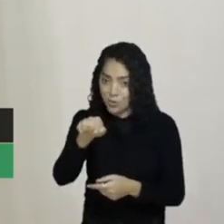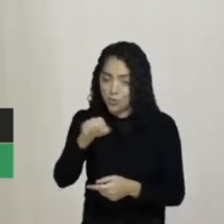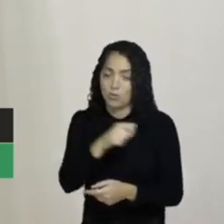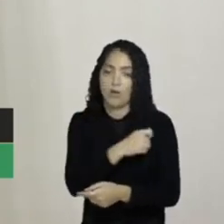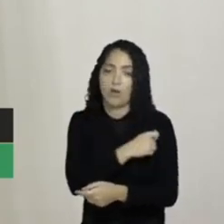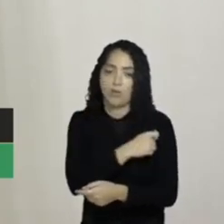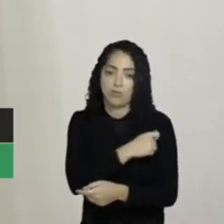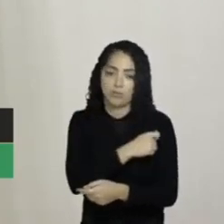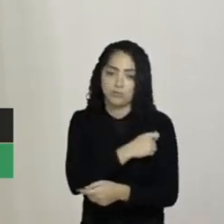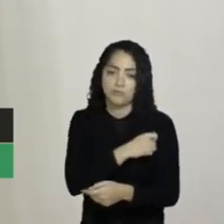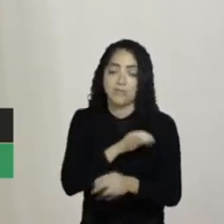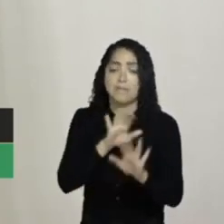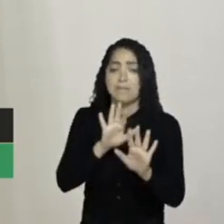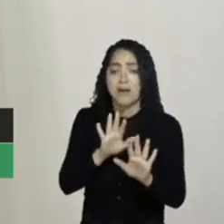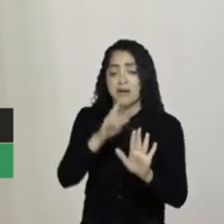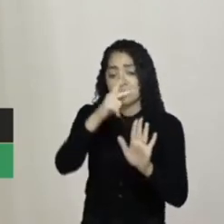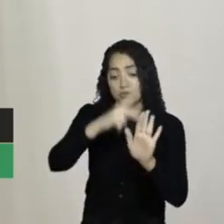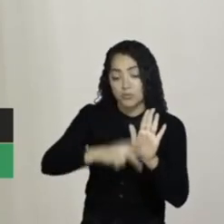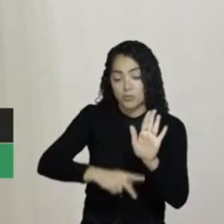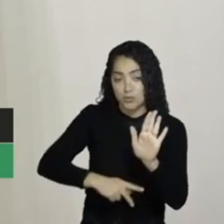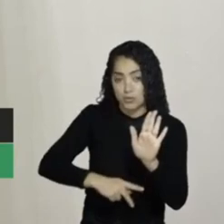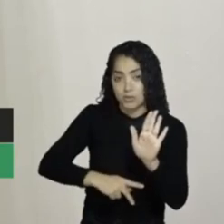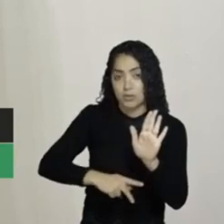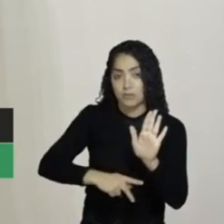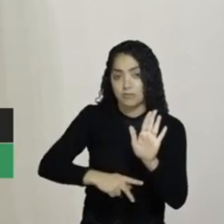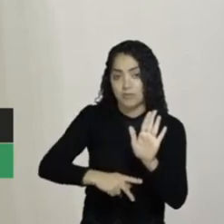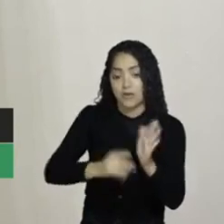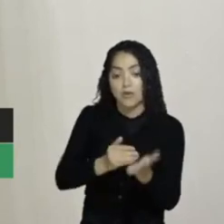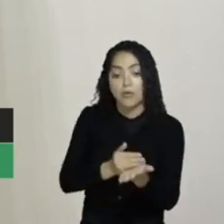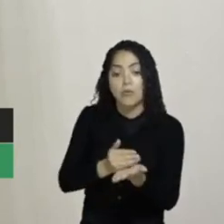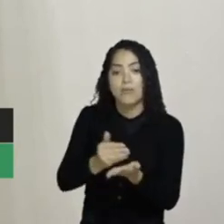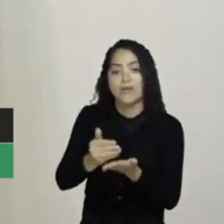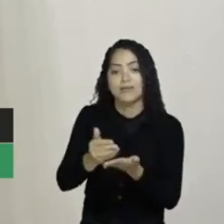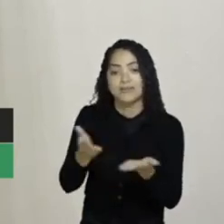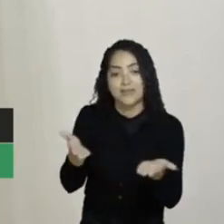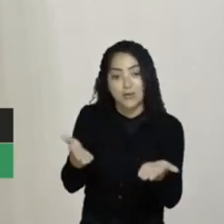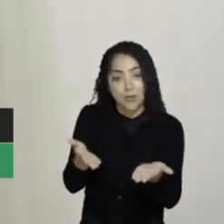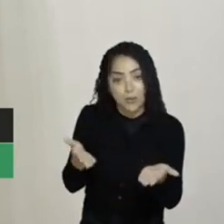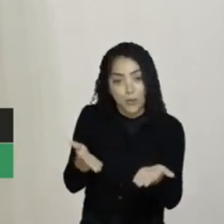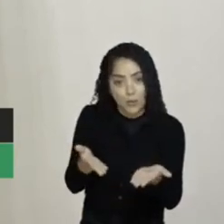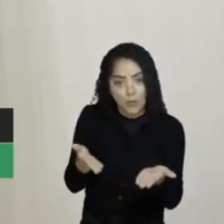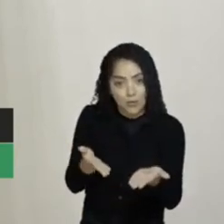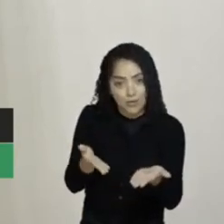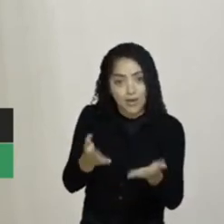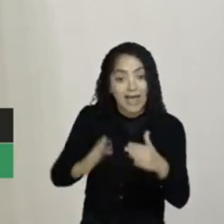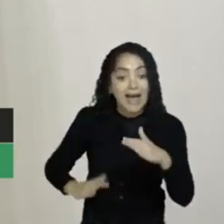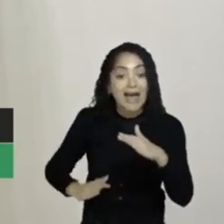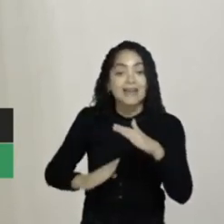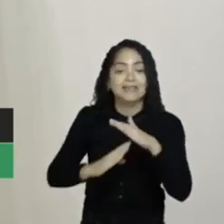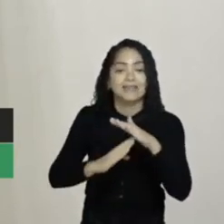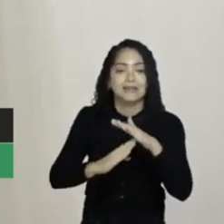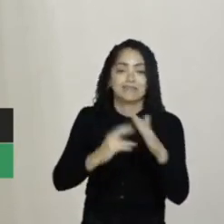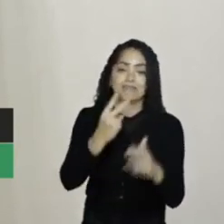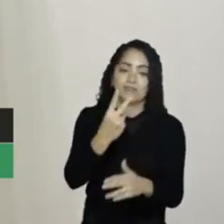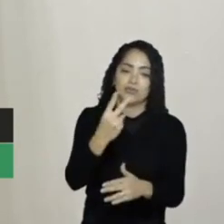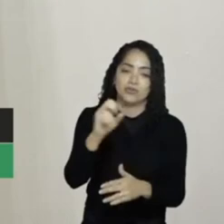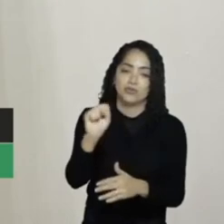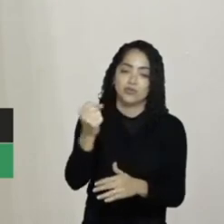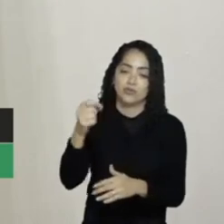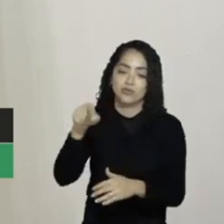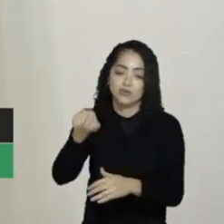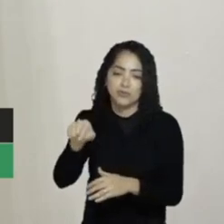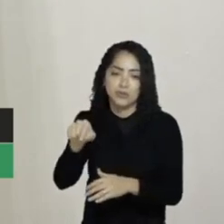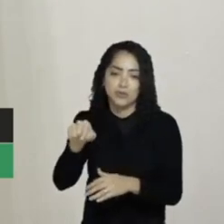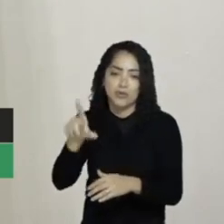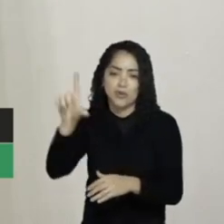só que o programa Deputado antídoto começa esse ano atendendo até 28 mil alunos isso é menos